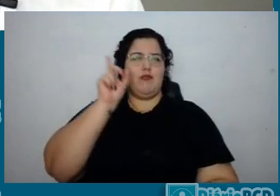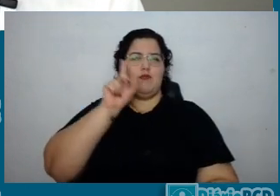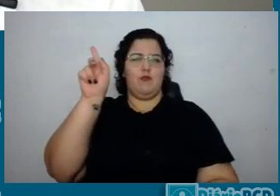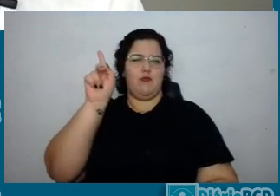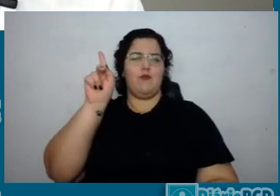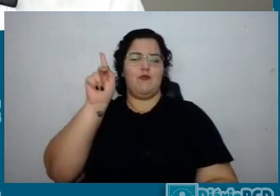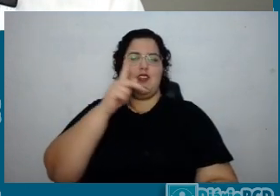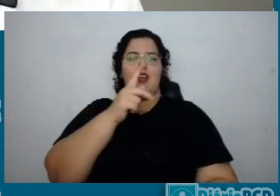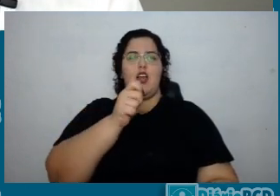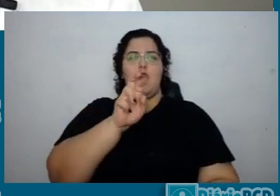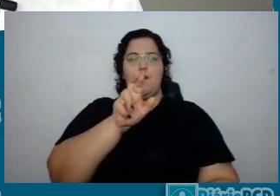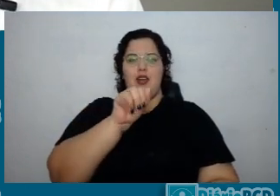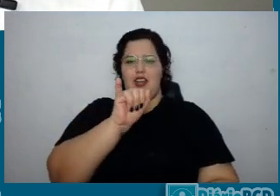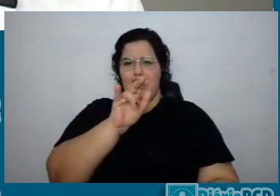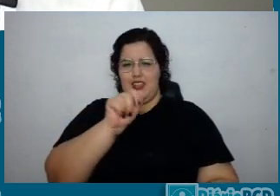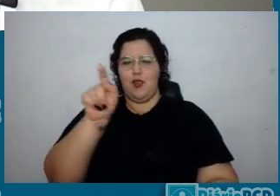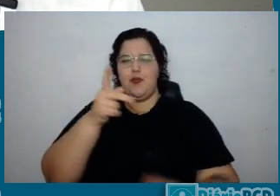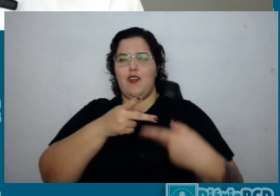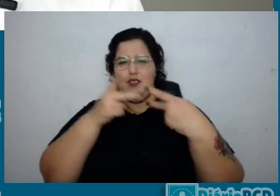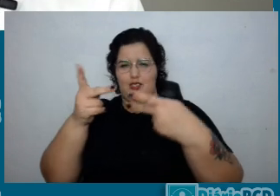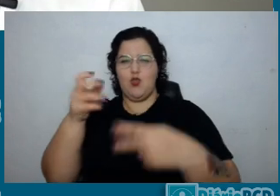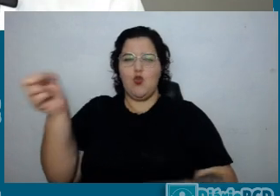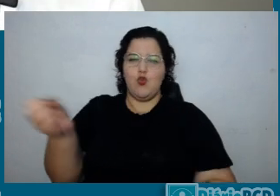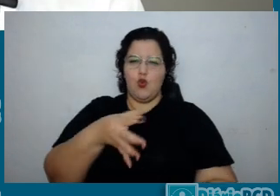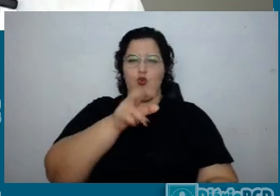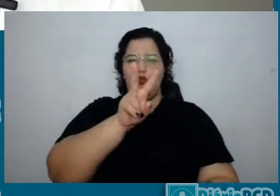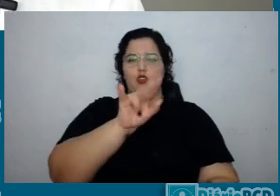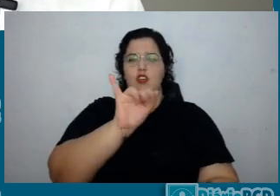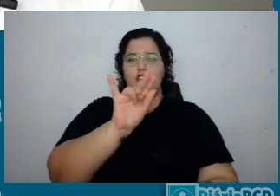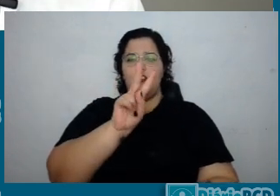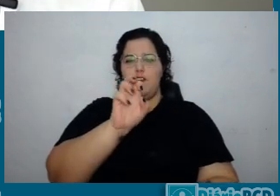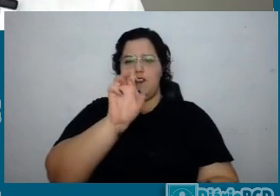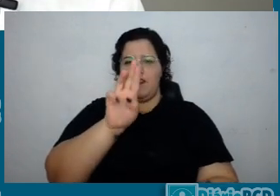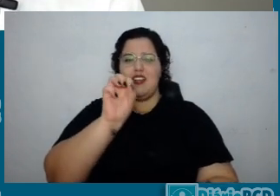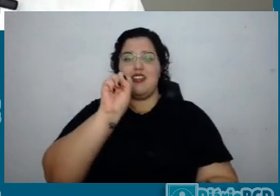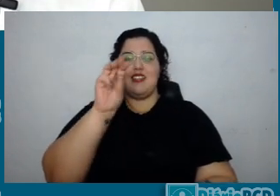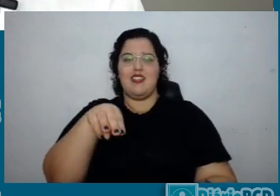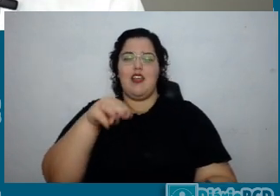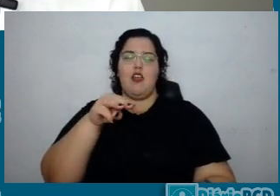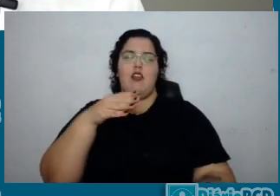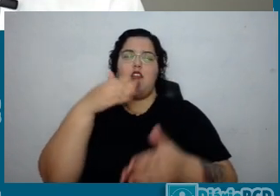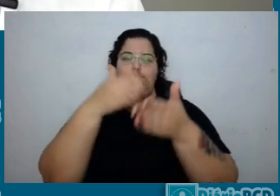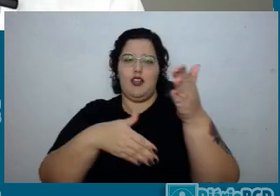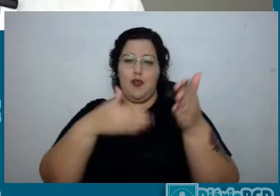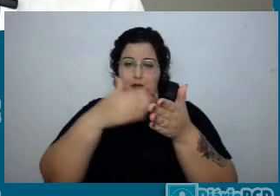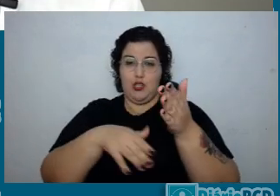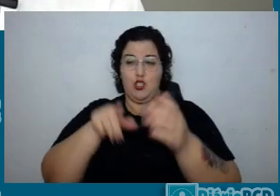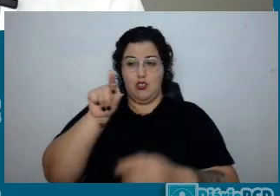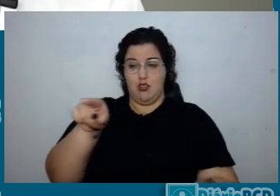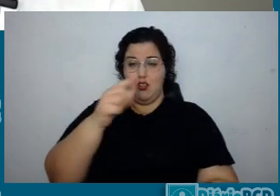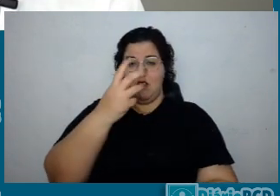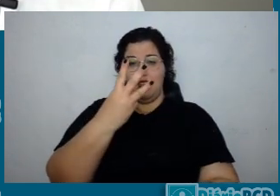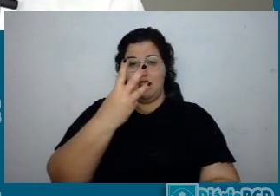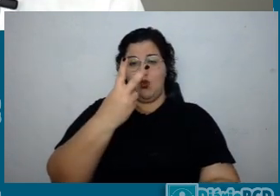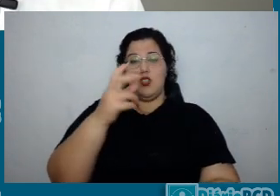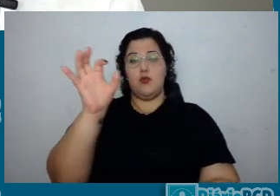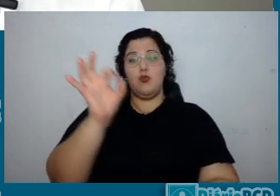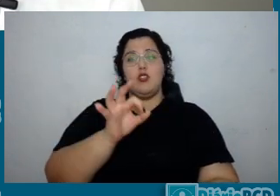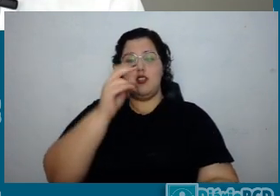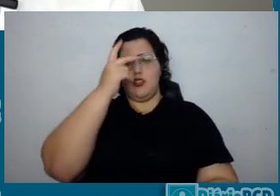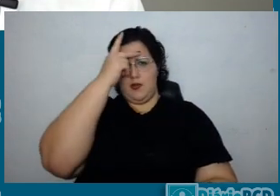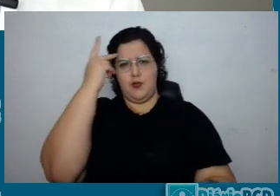na Paraíba, né, lançando Viver Sem Limite. Lá, os dados são assim, 32% das pessoas com